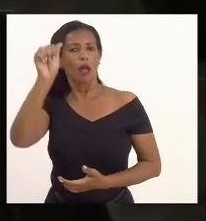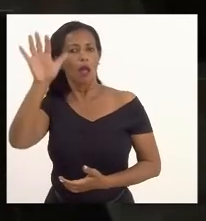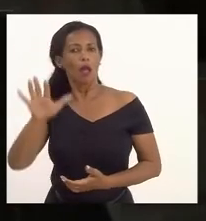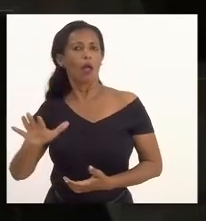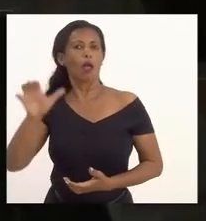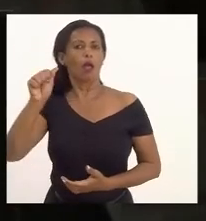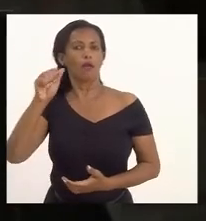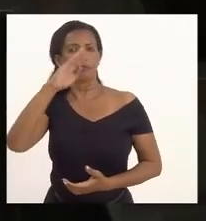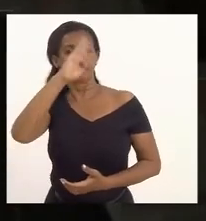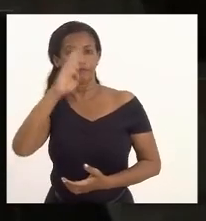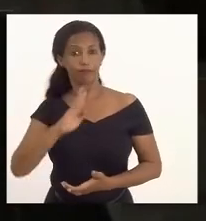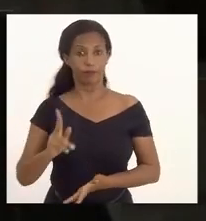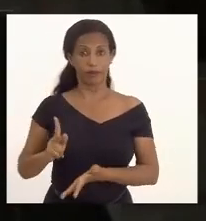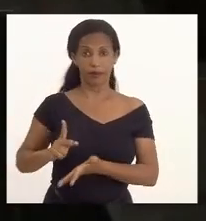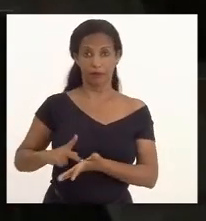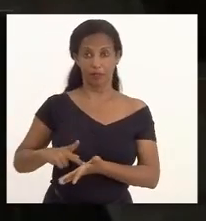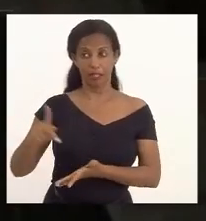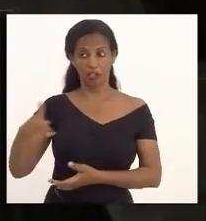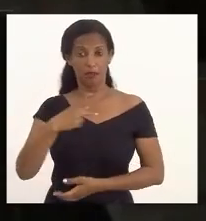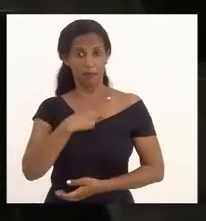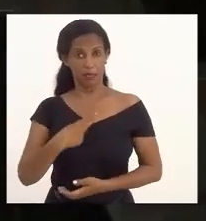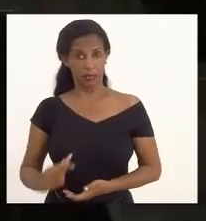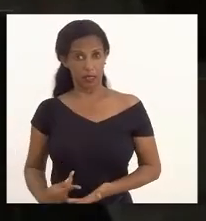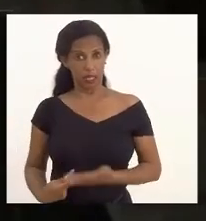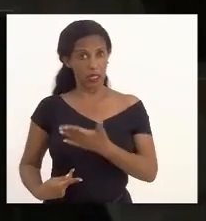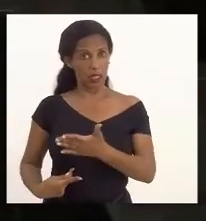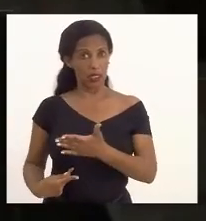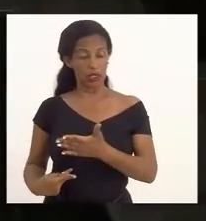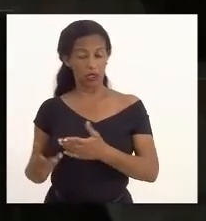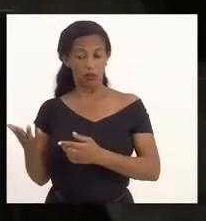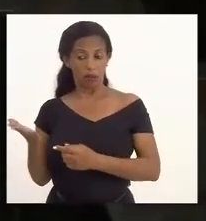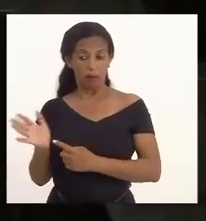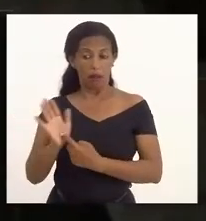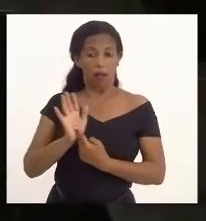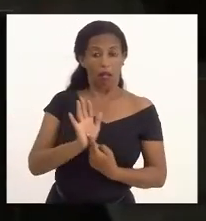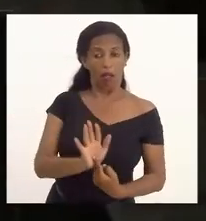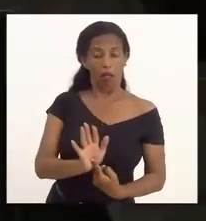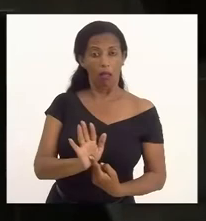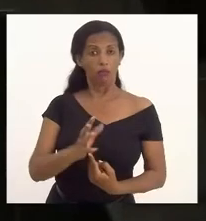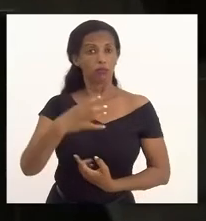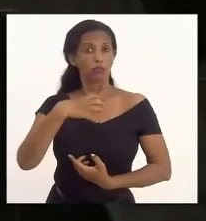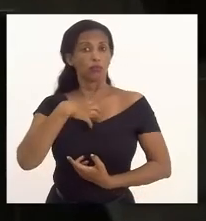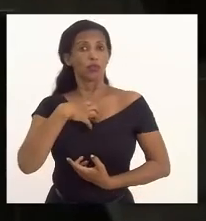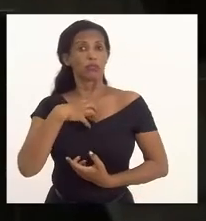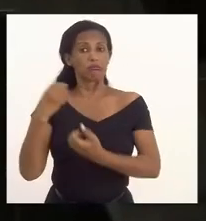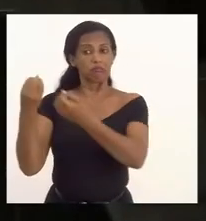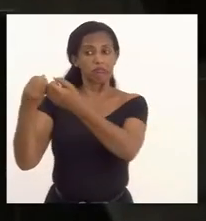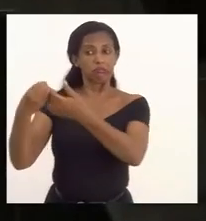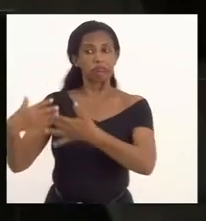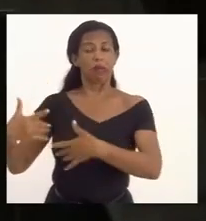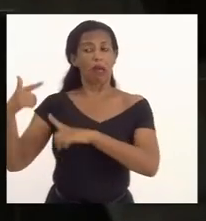afro-brasileira. Na verdade, ele preside a Fundação Palmares para atuar no sentido de depreciar a ancestralidade africana,